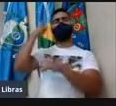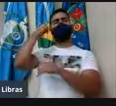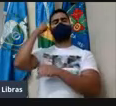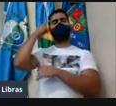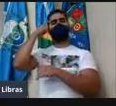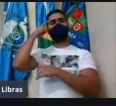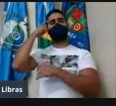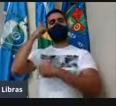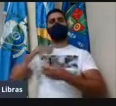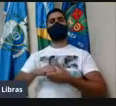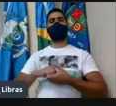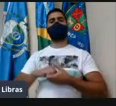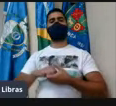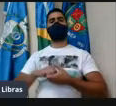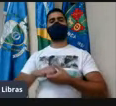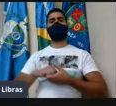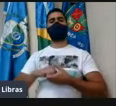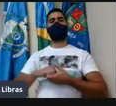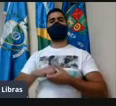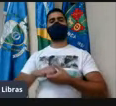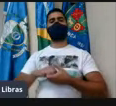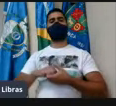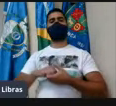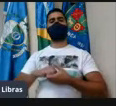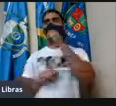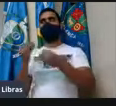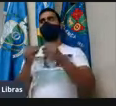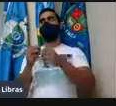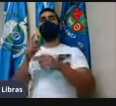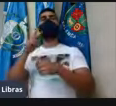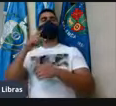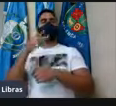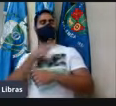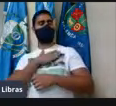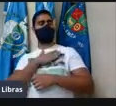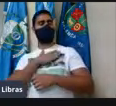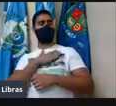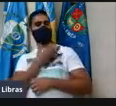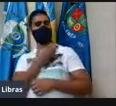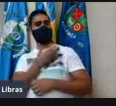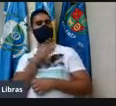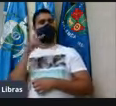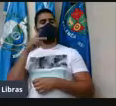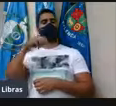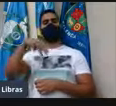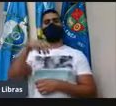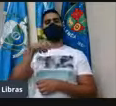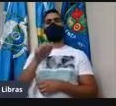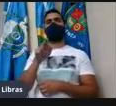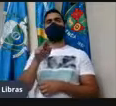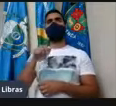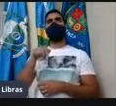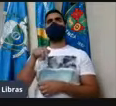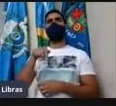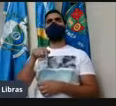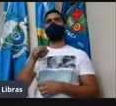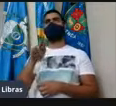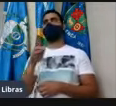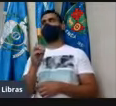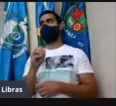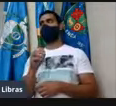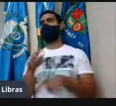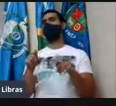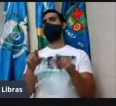pensando... Quando um vereador, meu amigo, que eu tenho tanto respeito, igual o vereador Marquinho, e todos nós